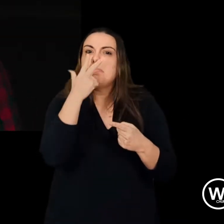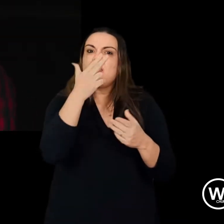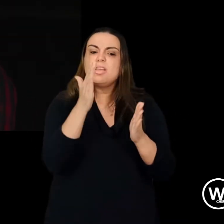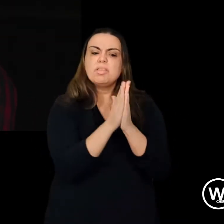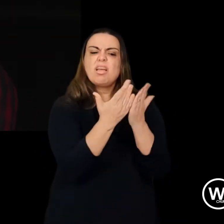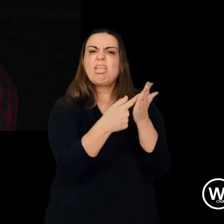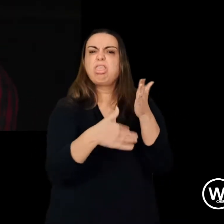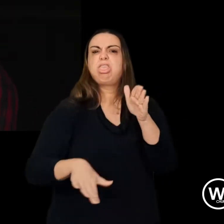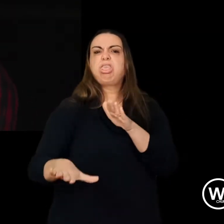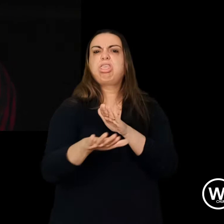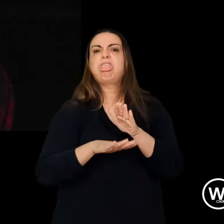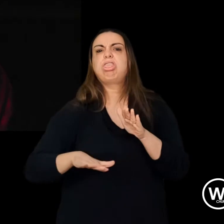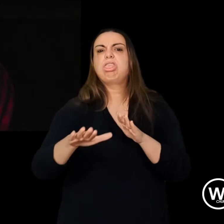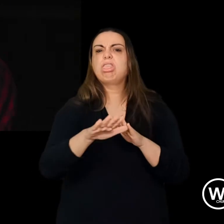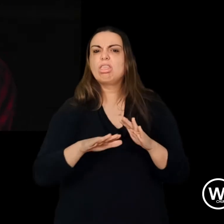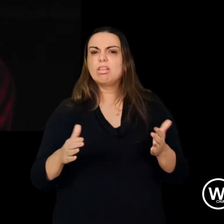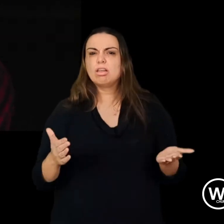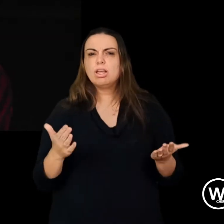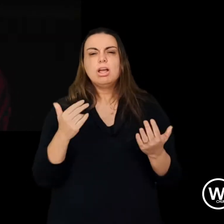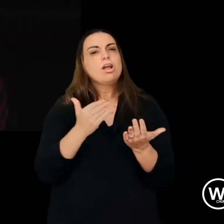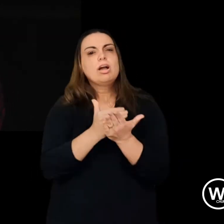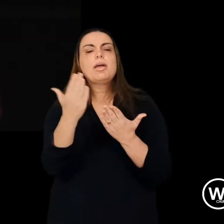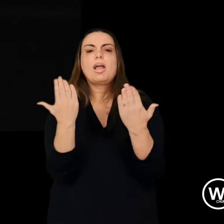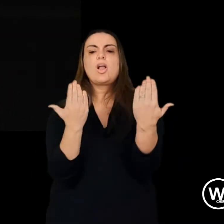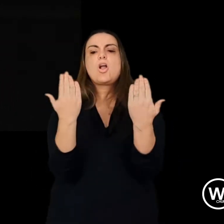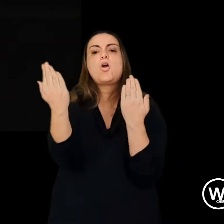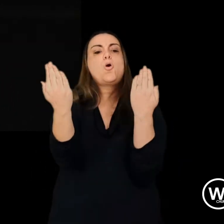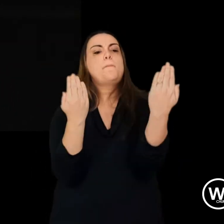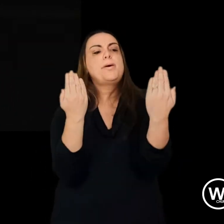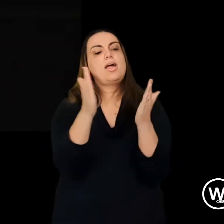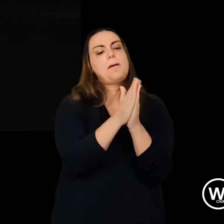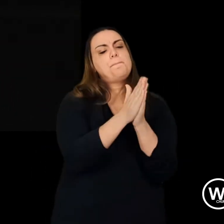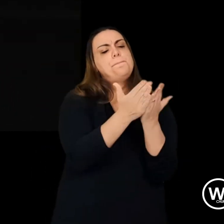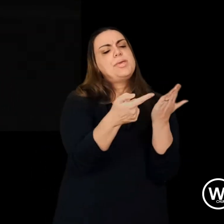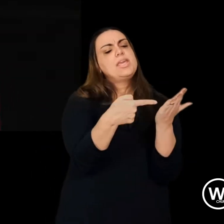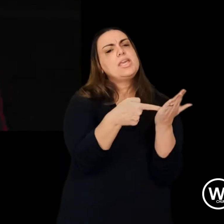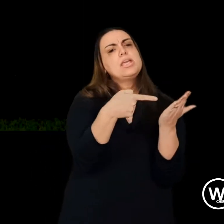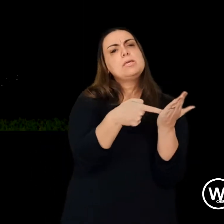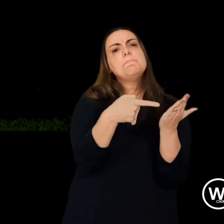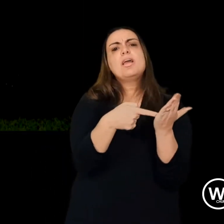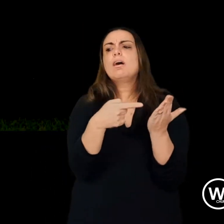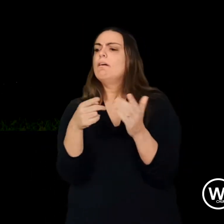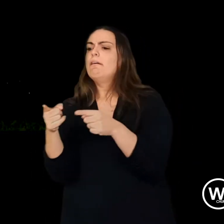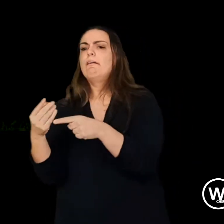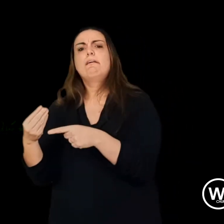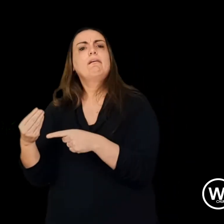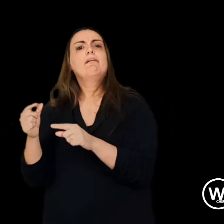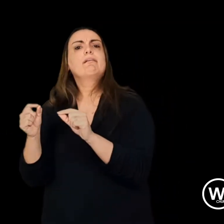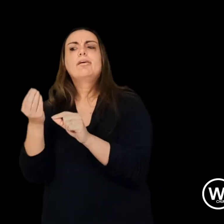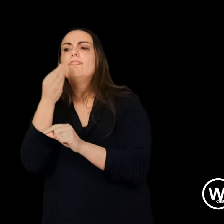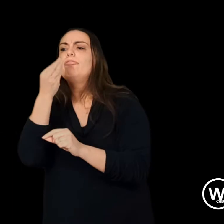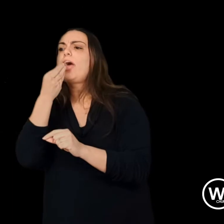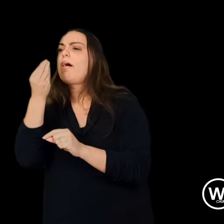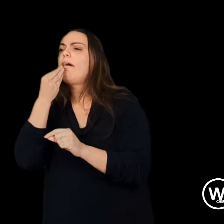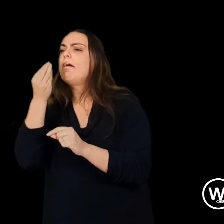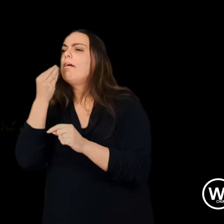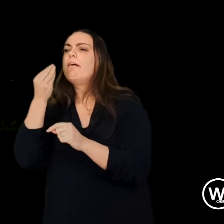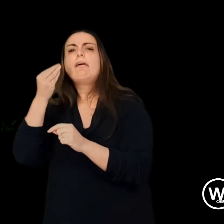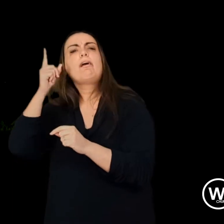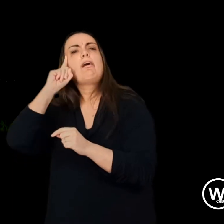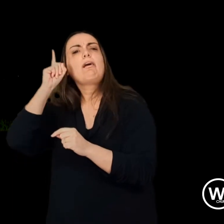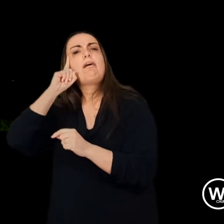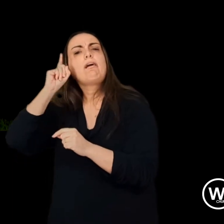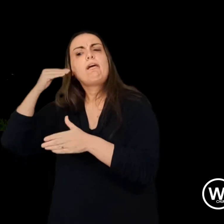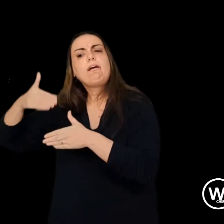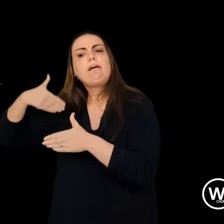a palavra à sua vida. E começa a comparar as escrituras com a fragilidade do seu dia a dia,